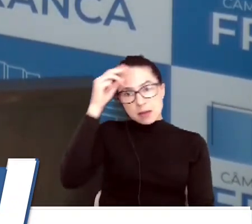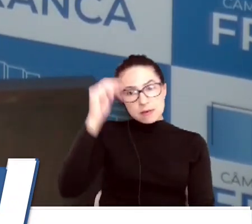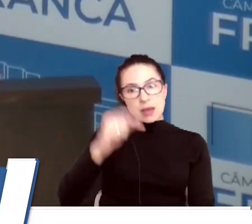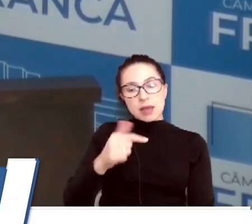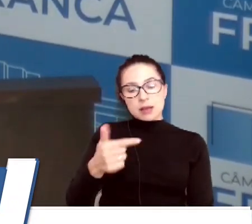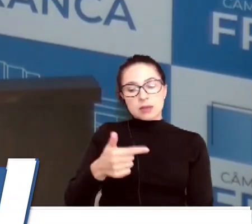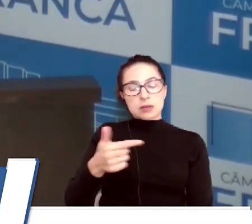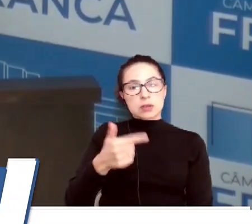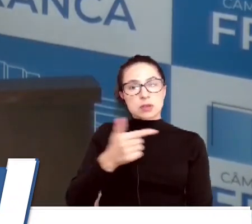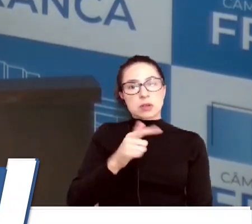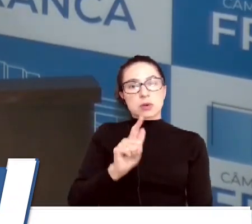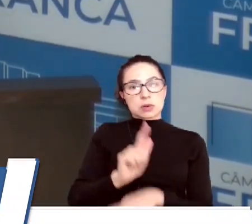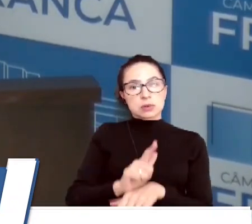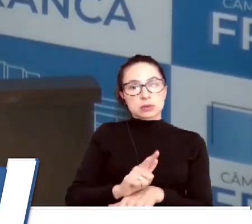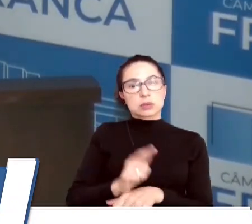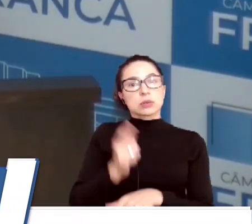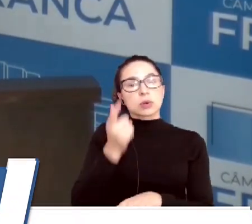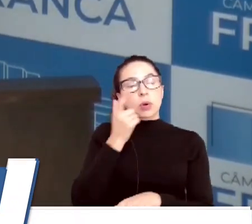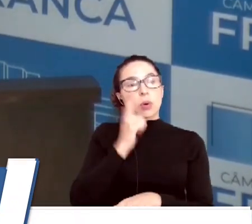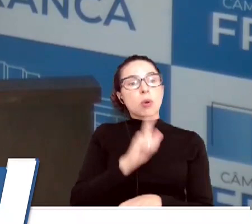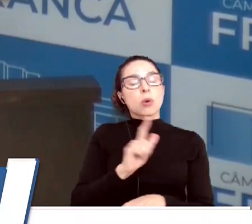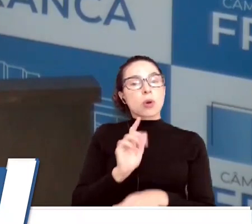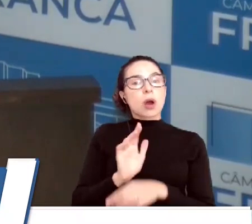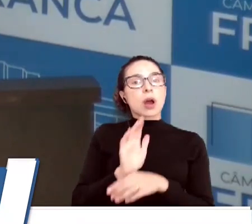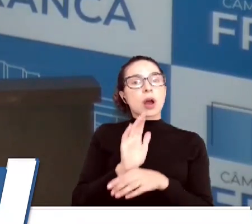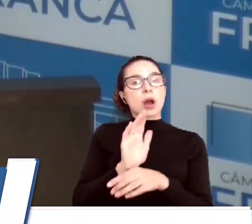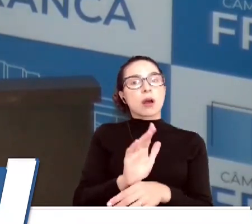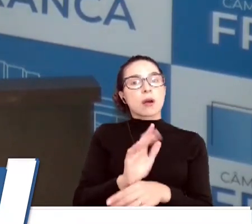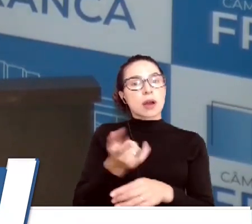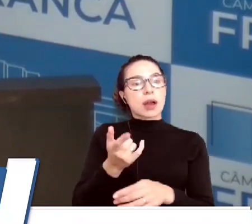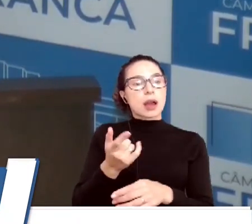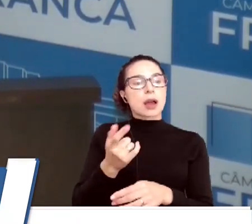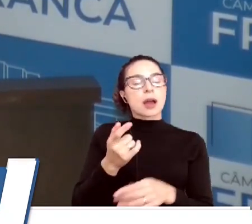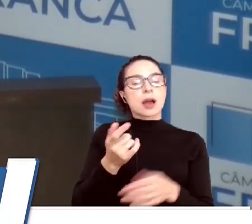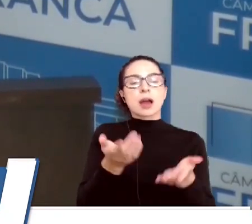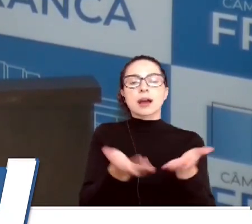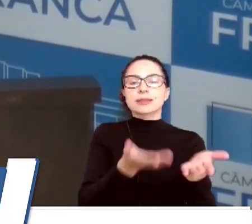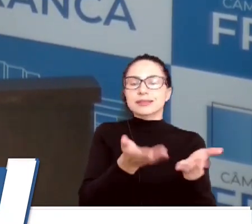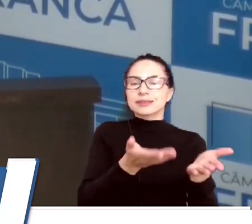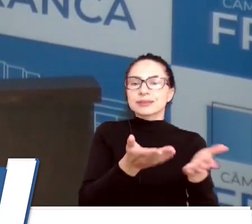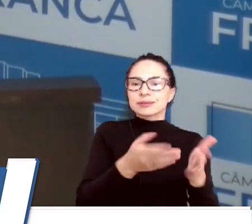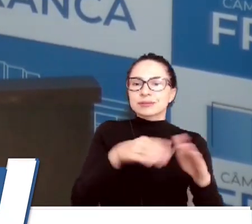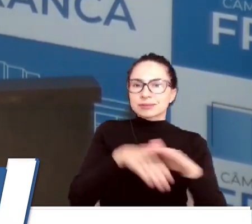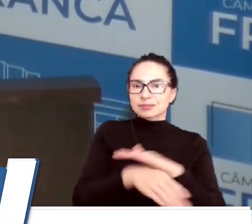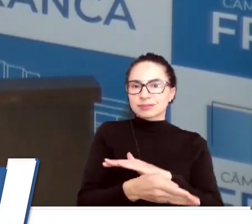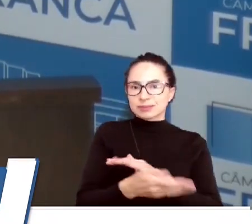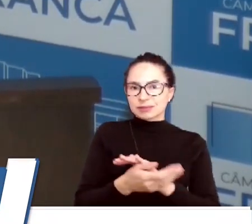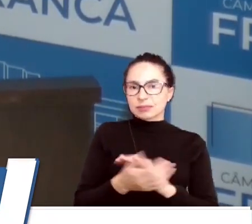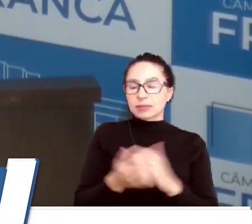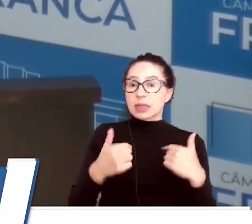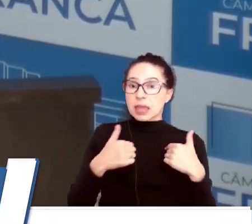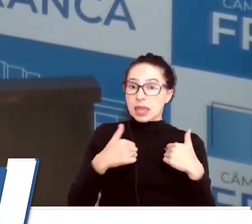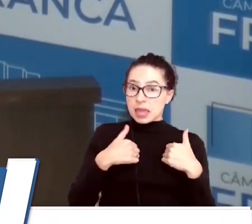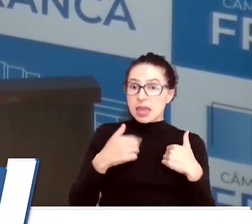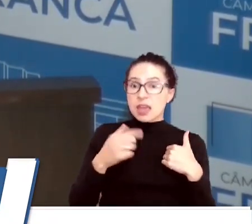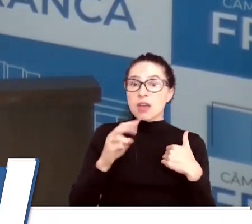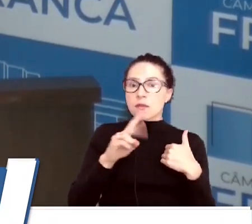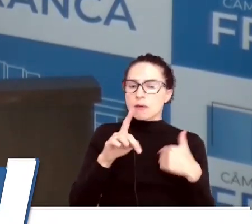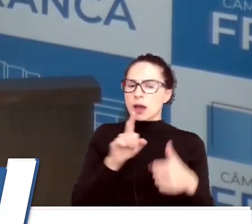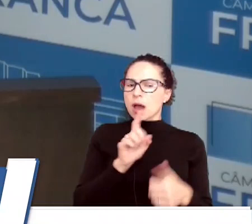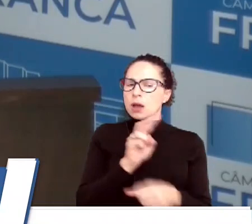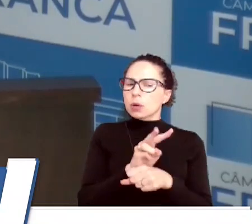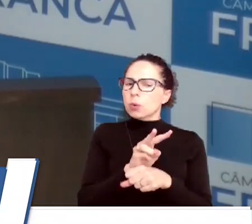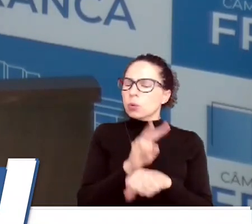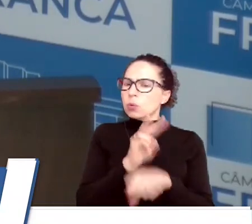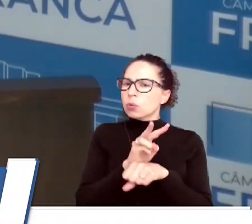gestão, quando conseguimos a nossa estação de tratamento de esgoto. Eu vou ficar no seu lombo,